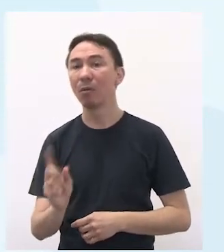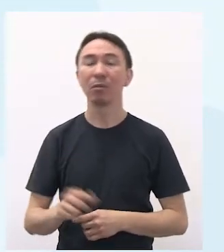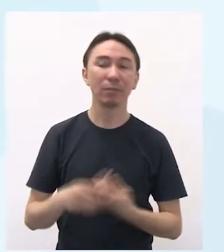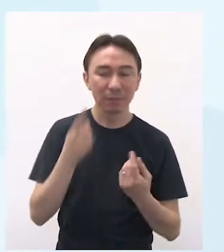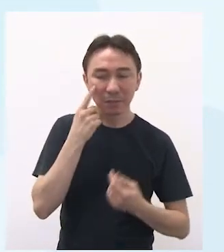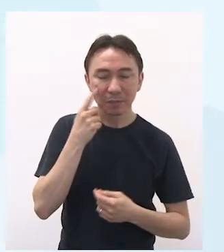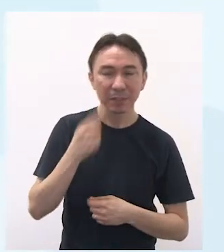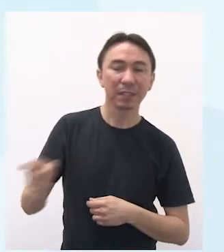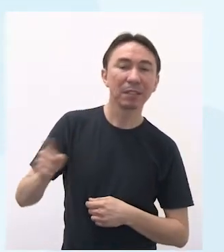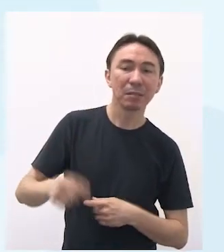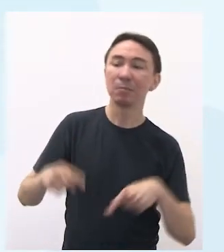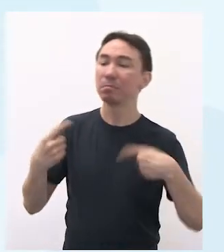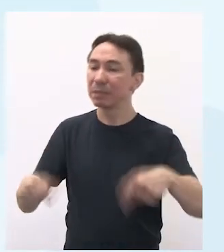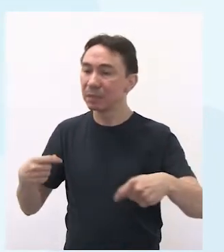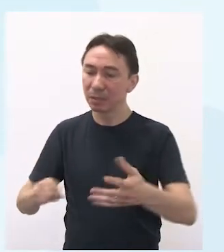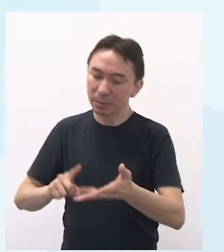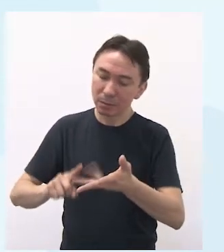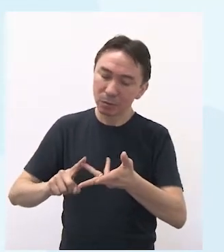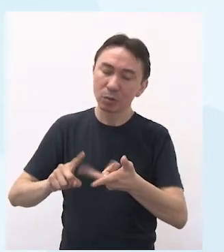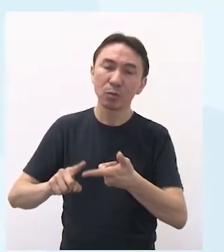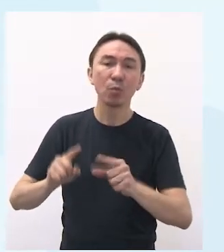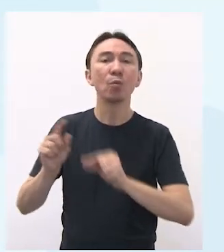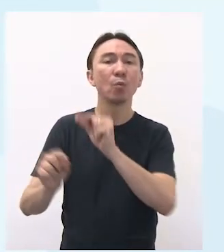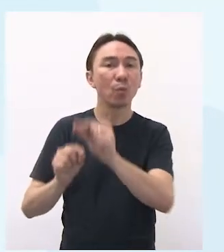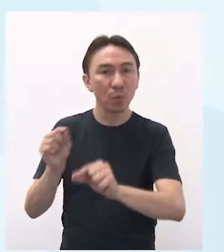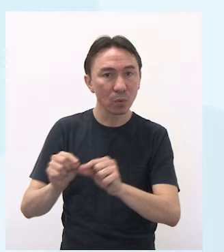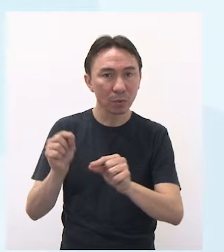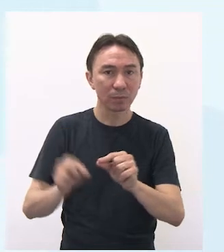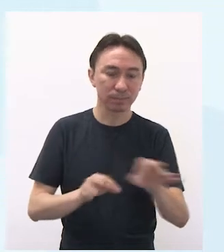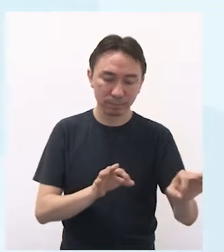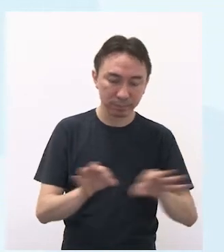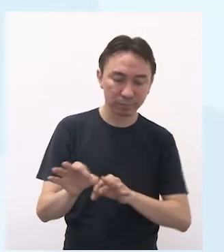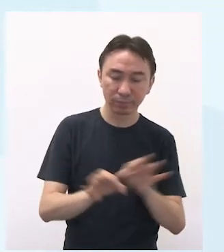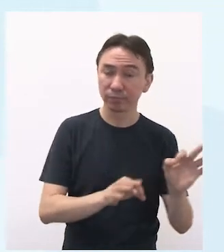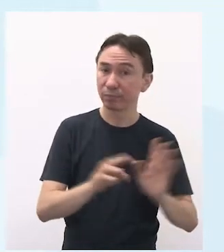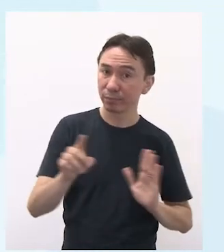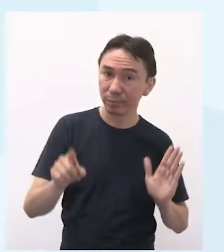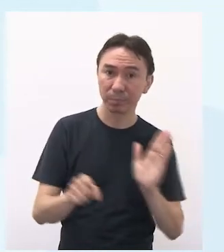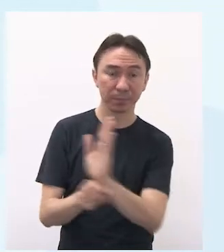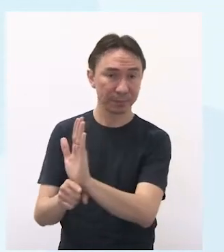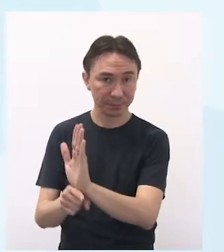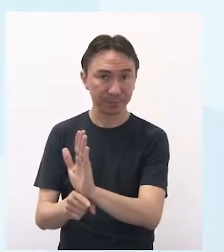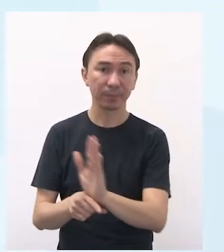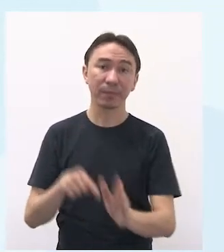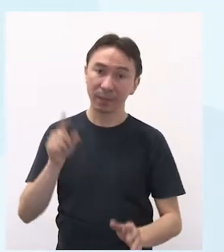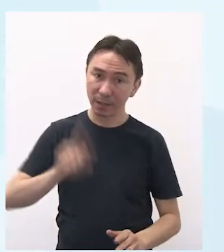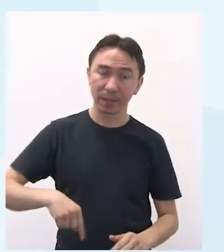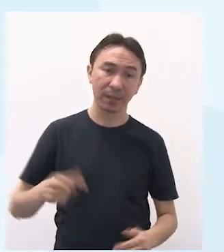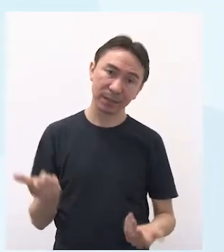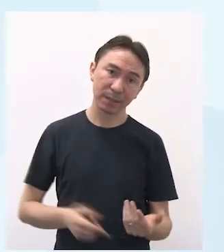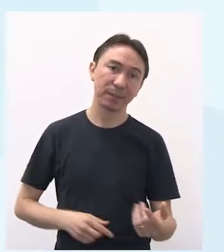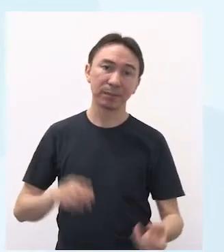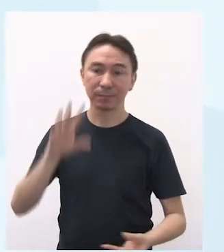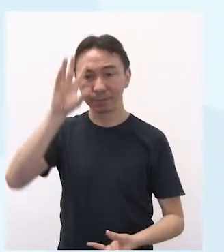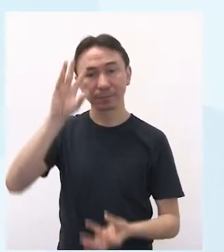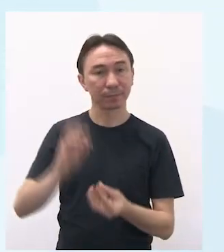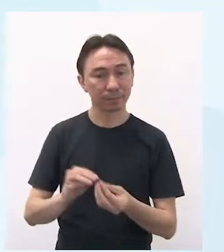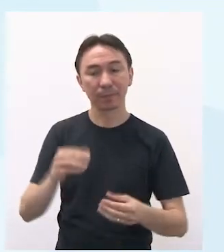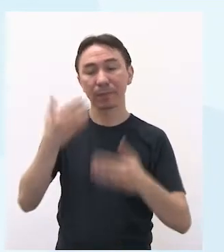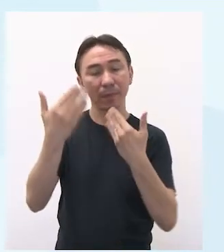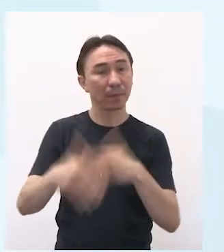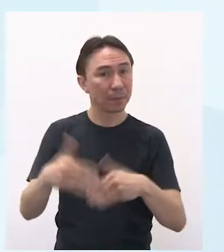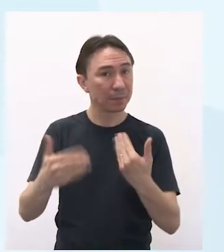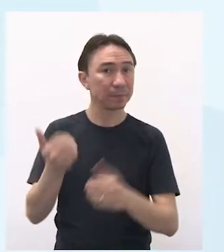nossos estudantes. Então, ela dá esse olhar à avaliação externa para a nossa prática, para